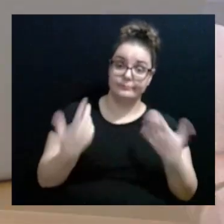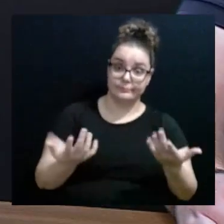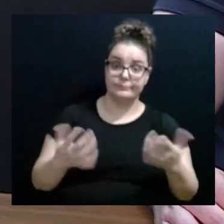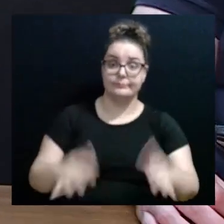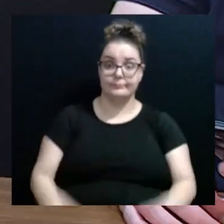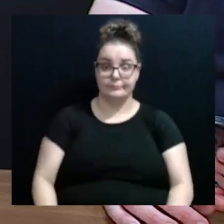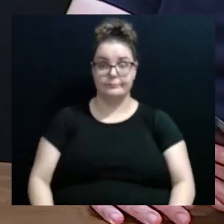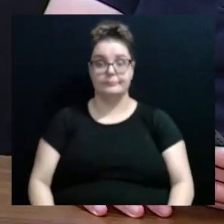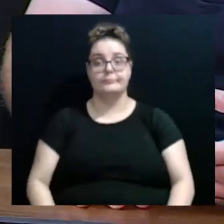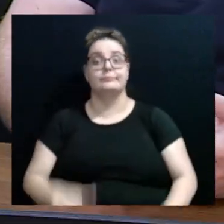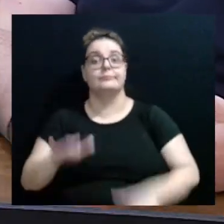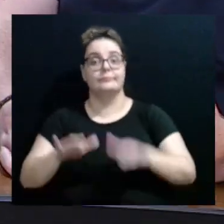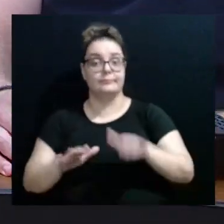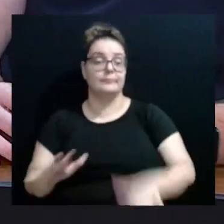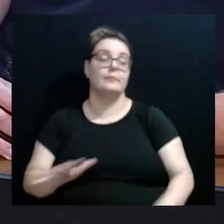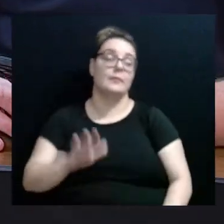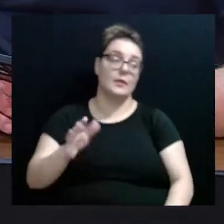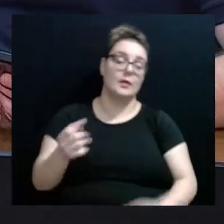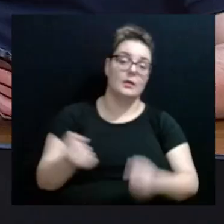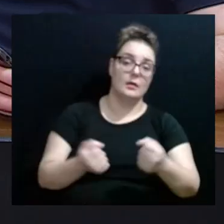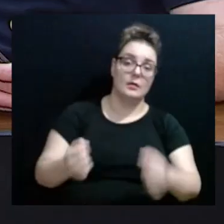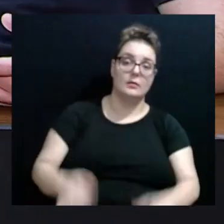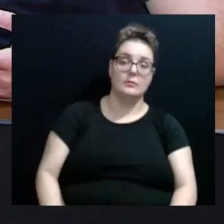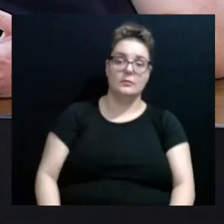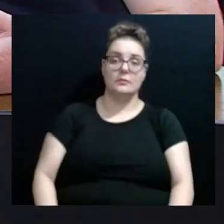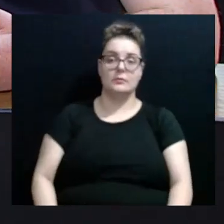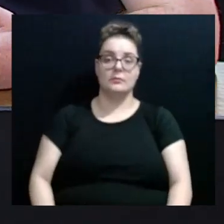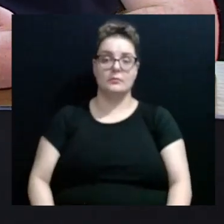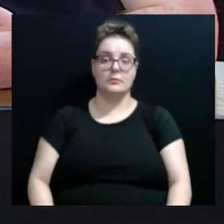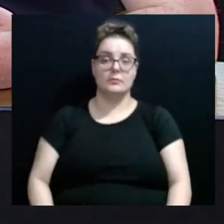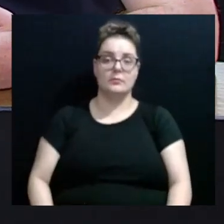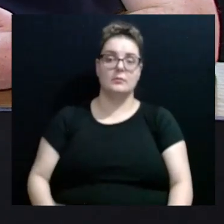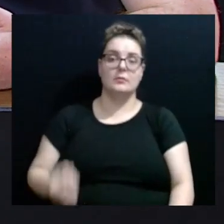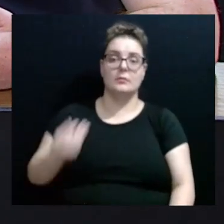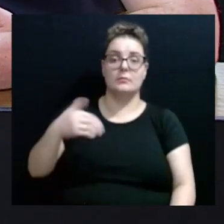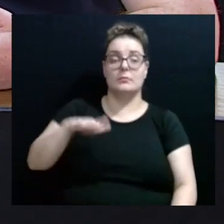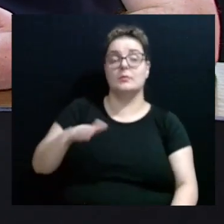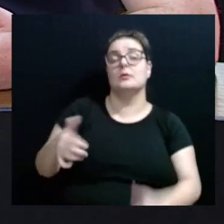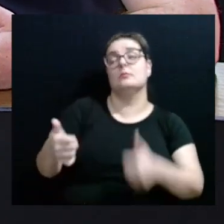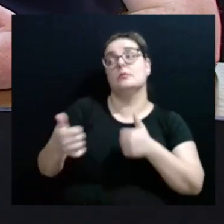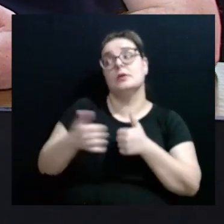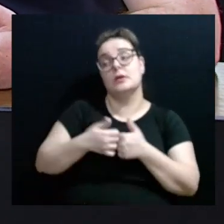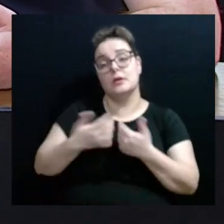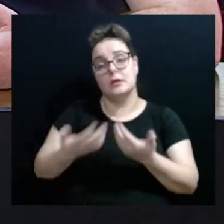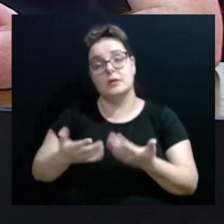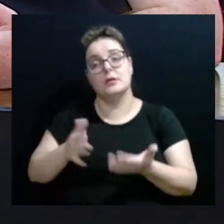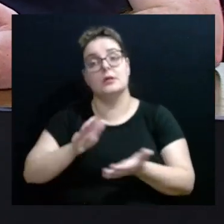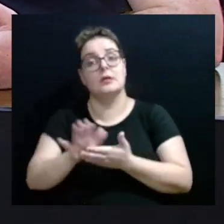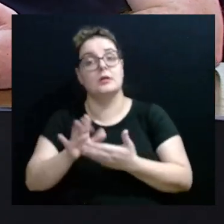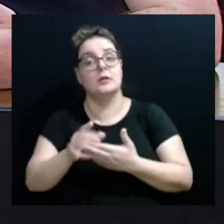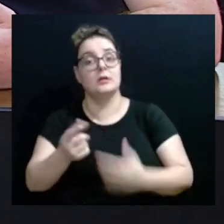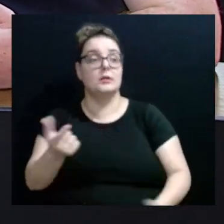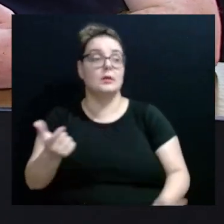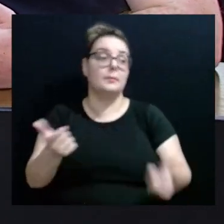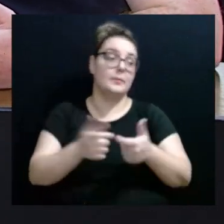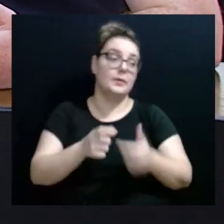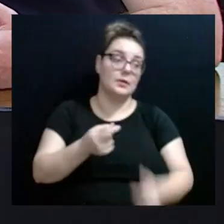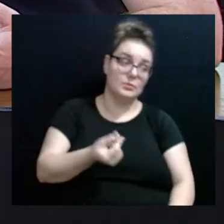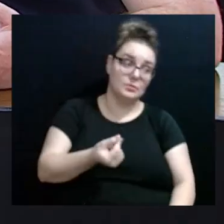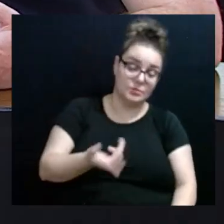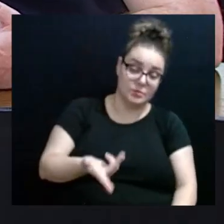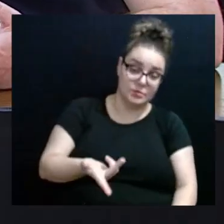dependendo. Então, muitas das vezes compensa-se fazer uma Uma viagem mais próxima, né? Você vai gastar